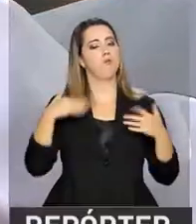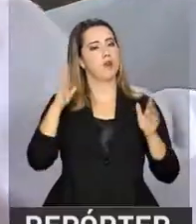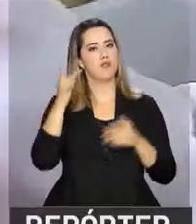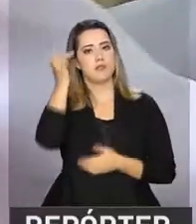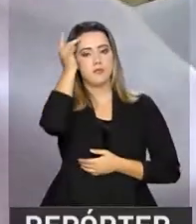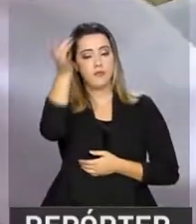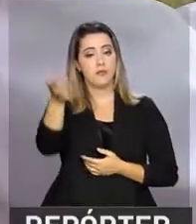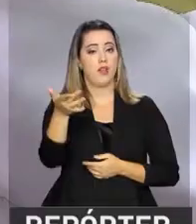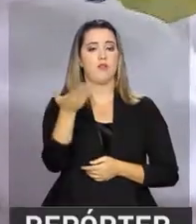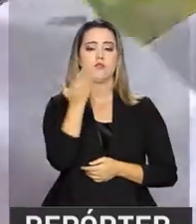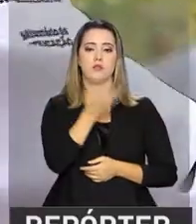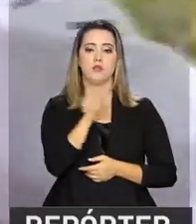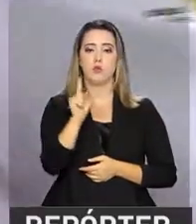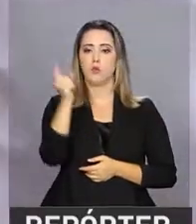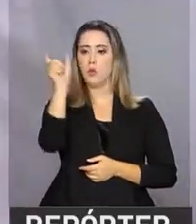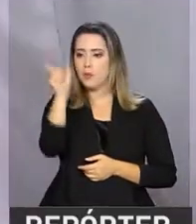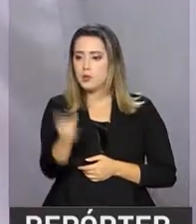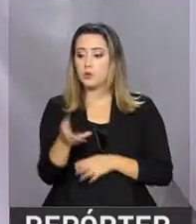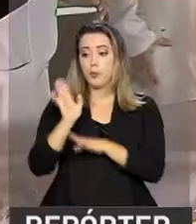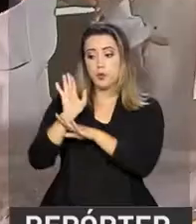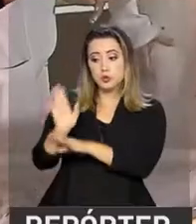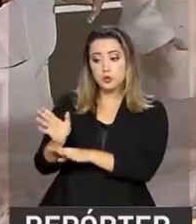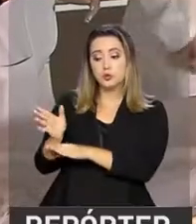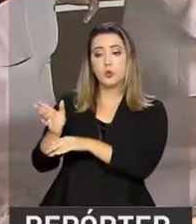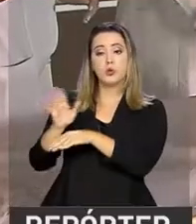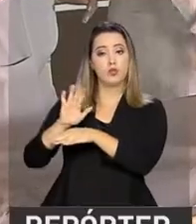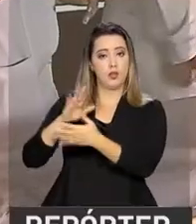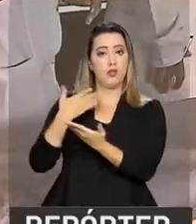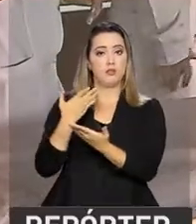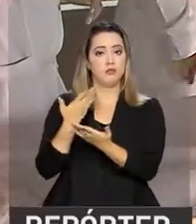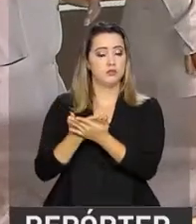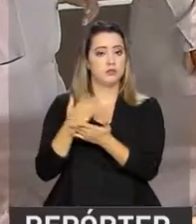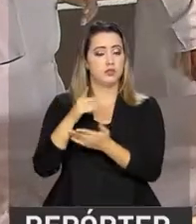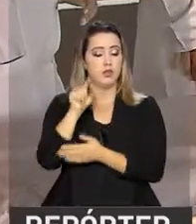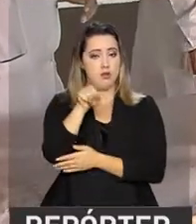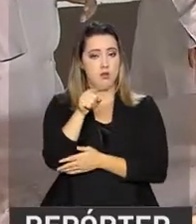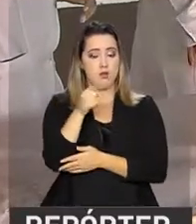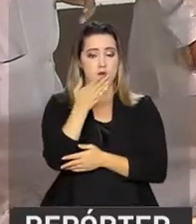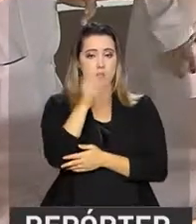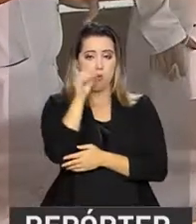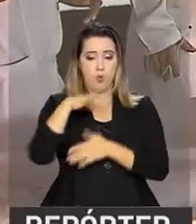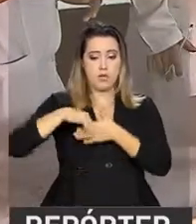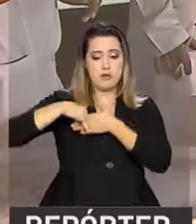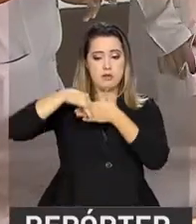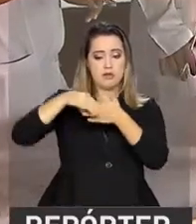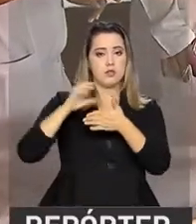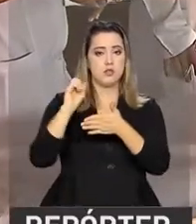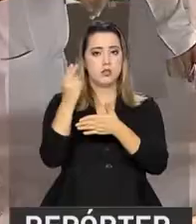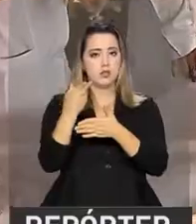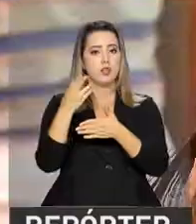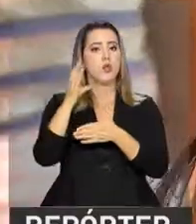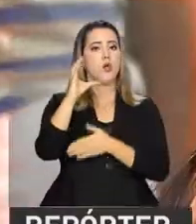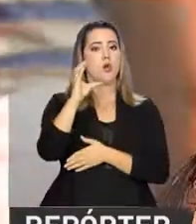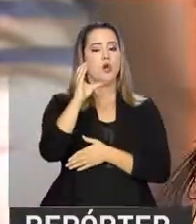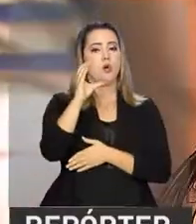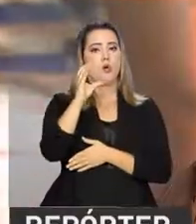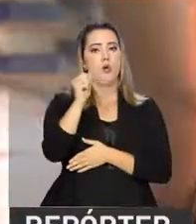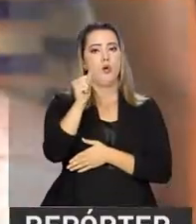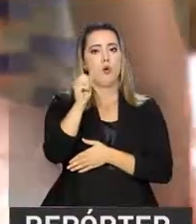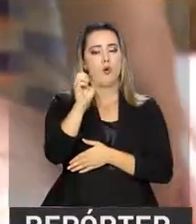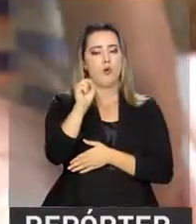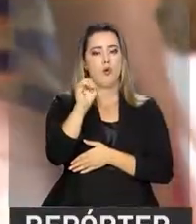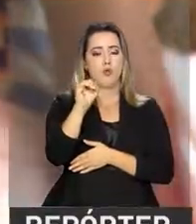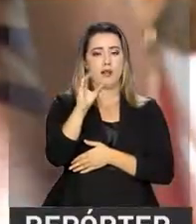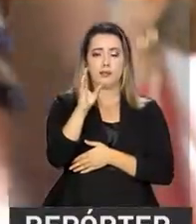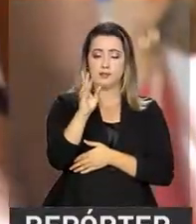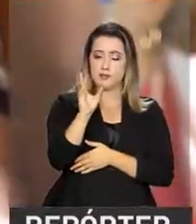ontem uma pessoa que possa ajudar no caso o líder ou o o o cacique outras pessoas que